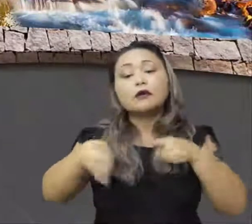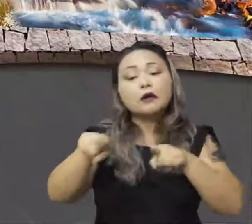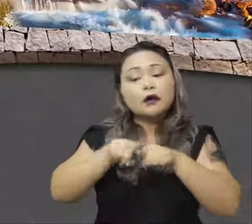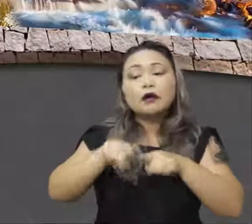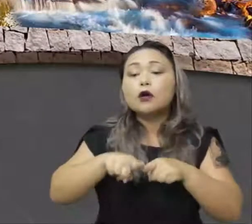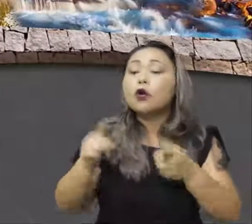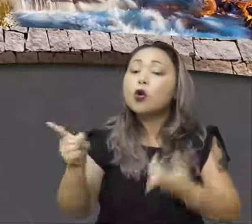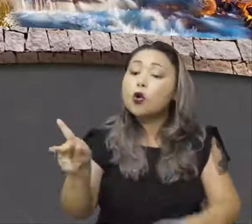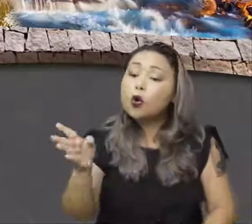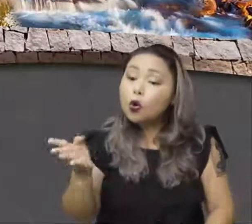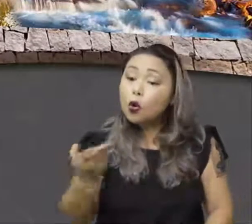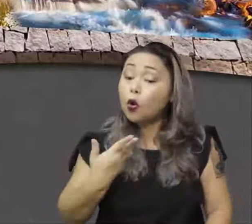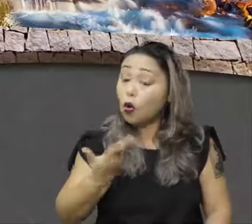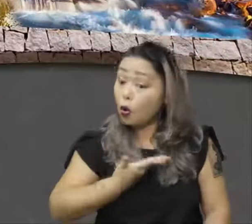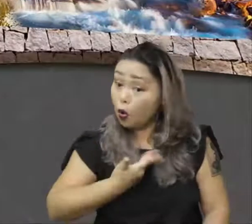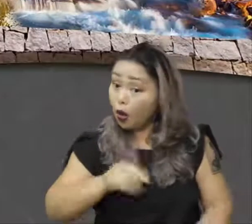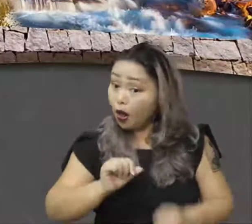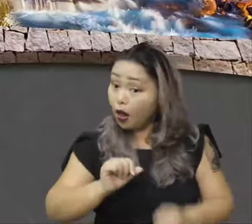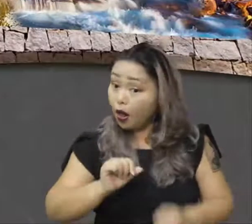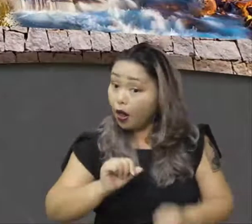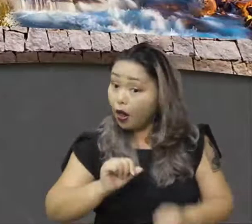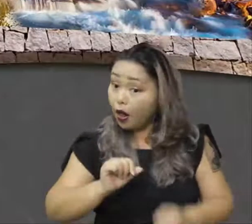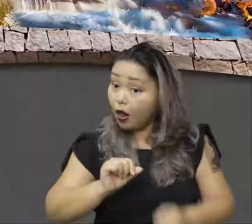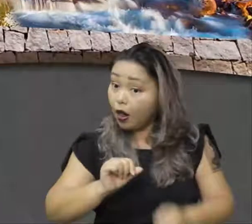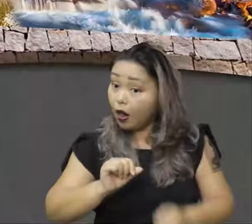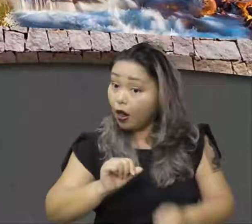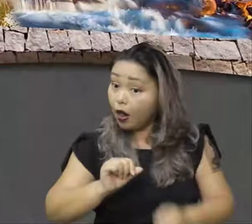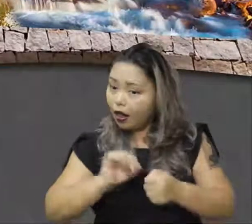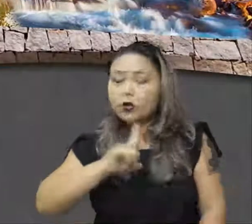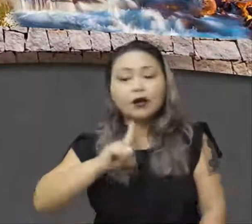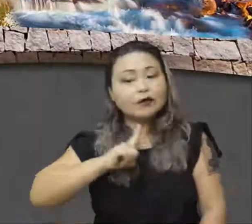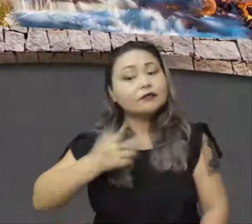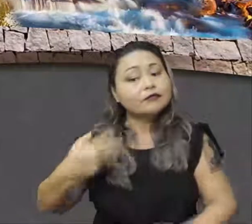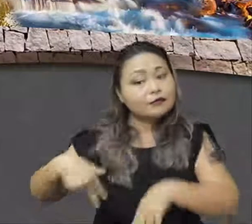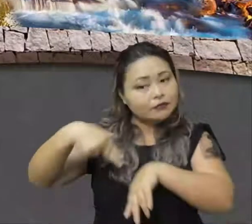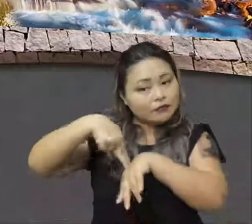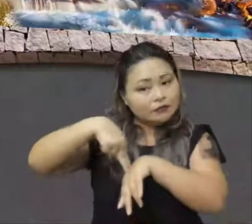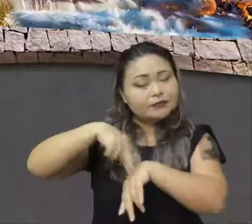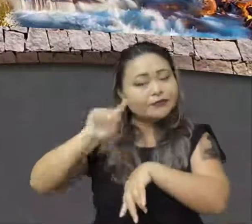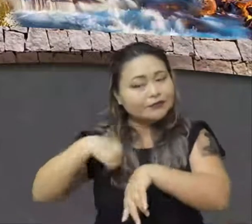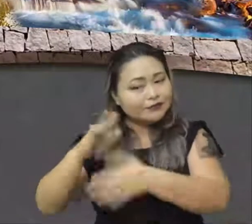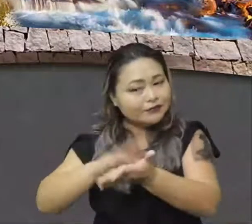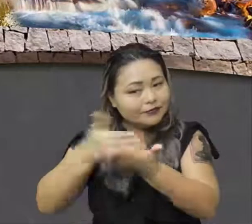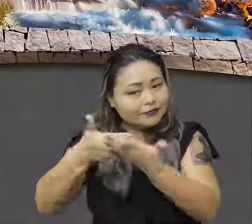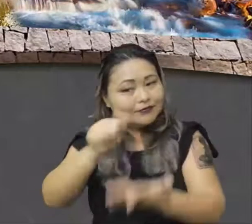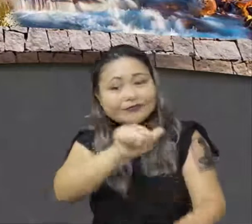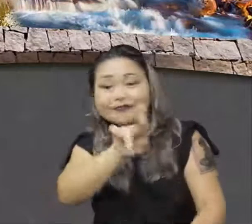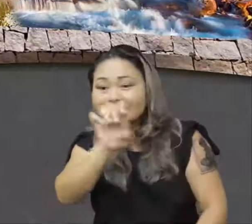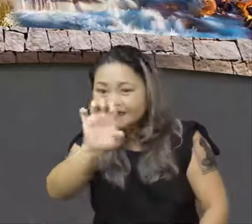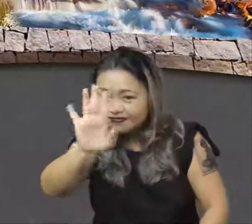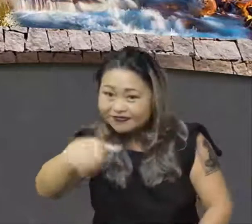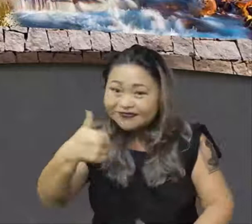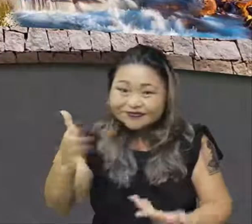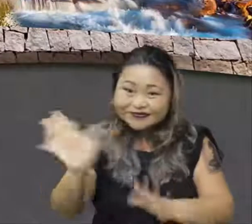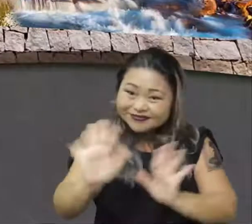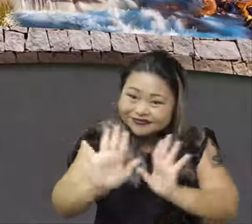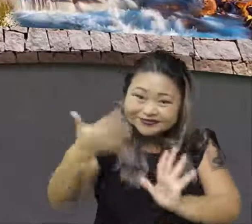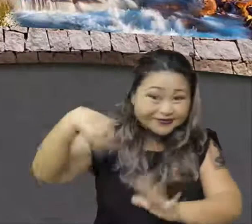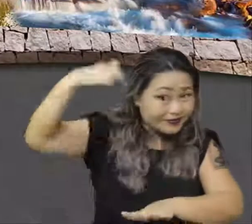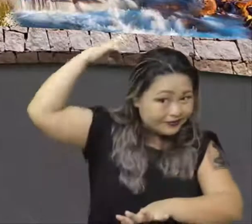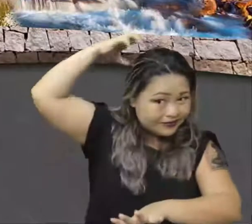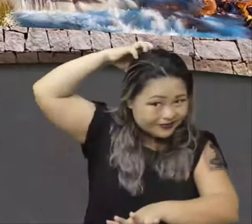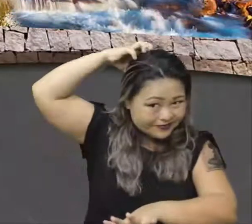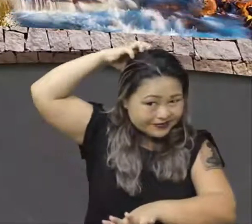o Rogério. E hoje, claro, nós temos aqui a presença da nossa intérprete Aldelina, que junto